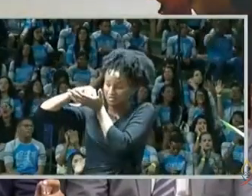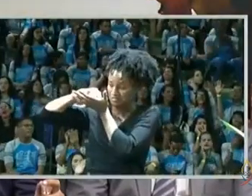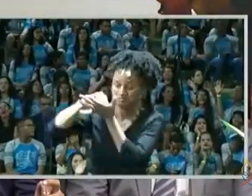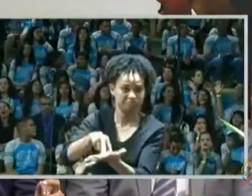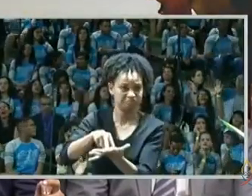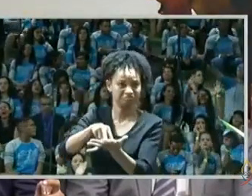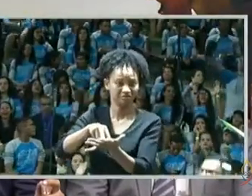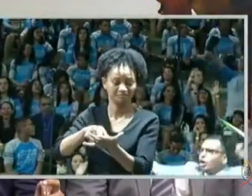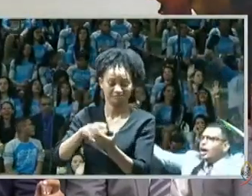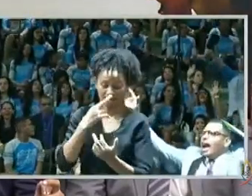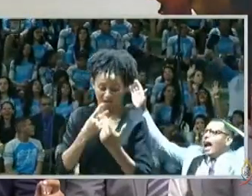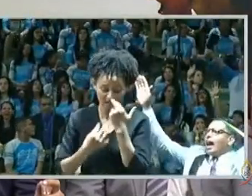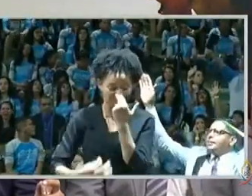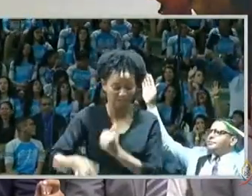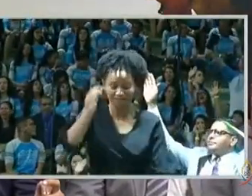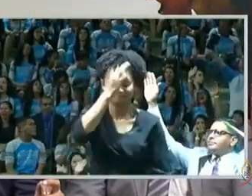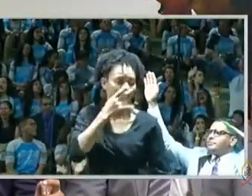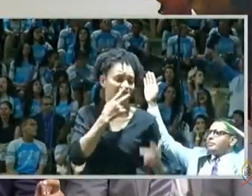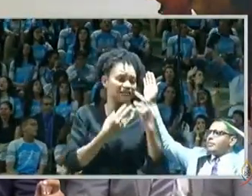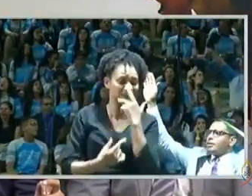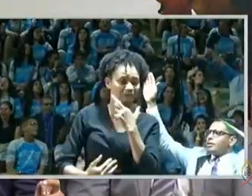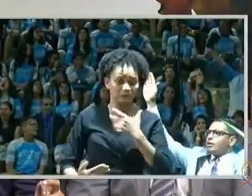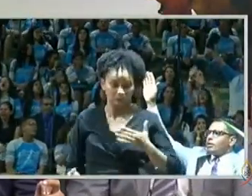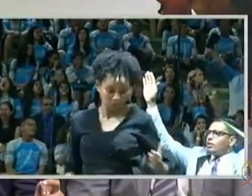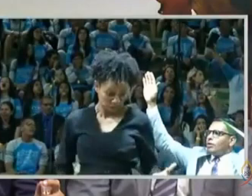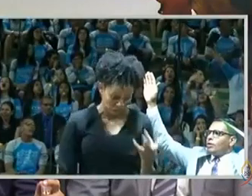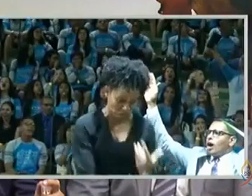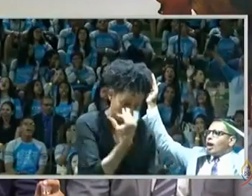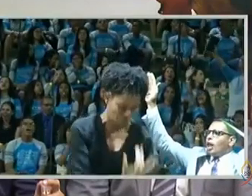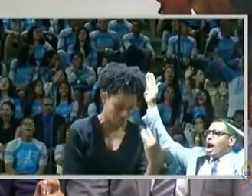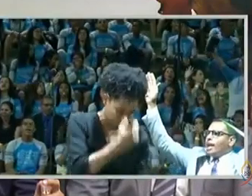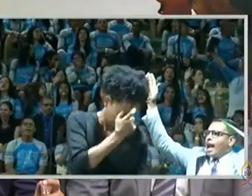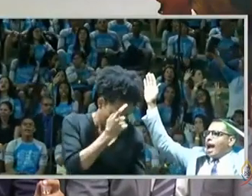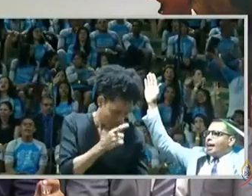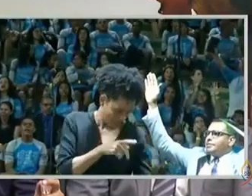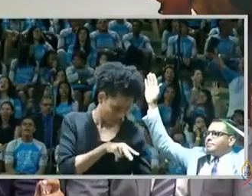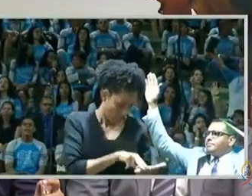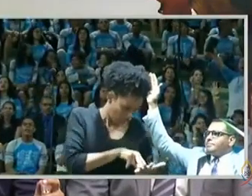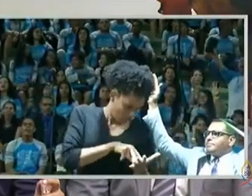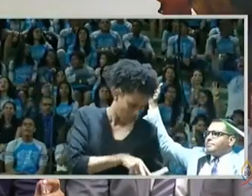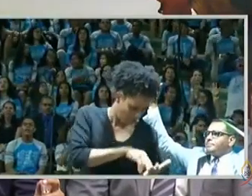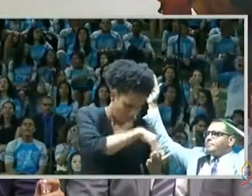de pé. As portas do inferno não